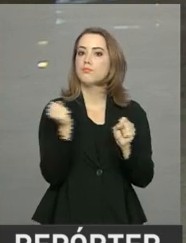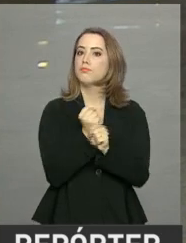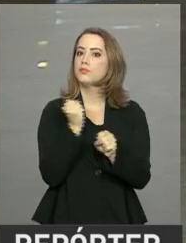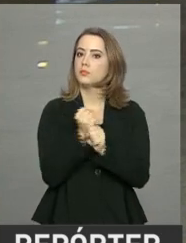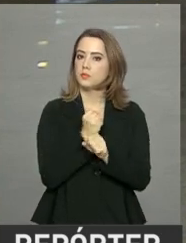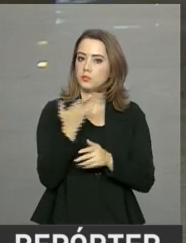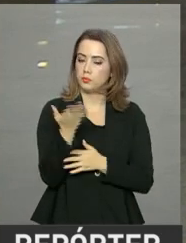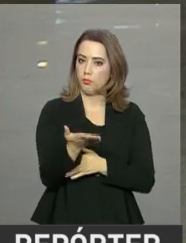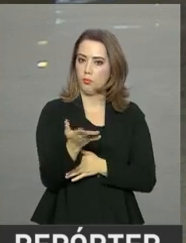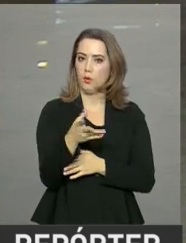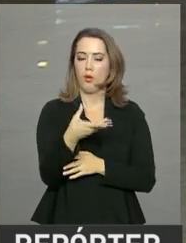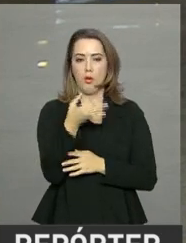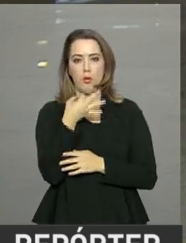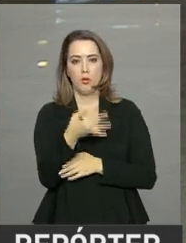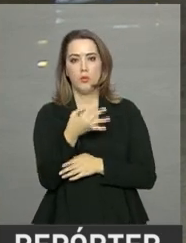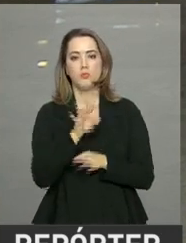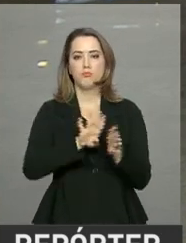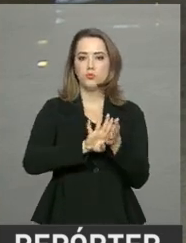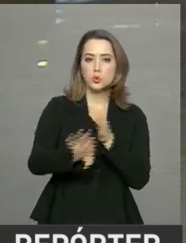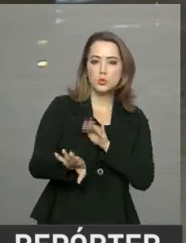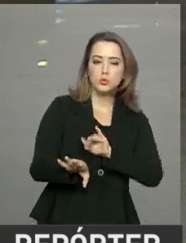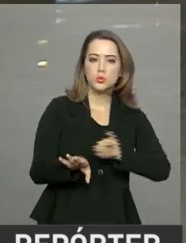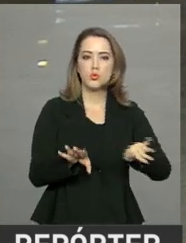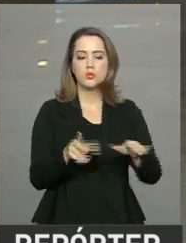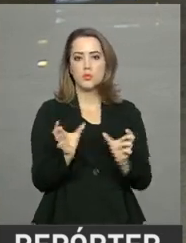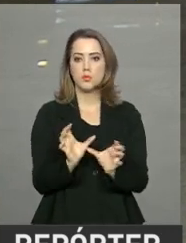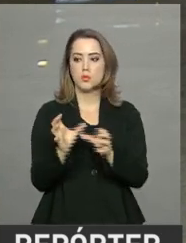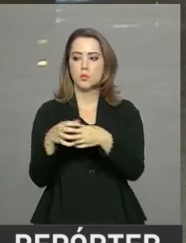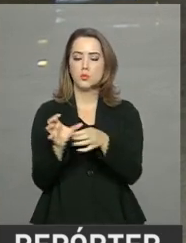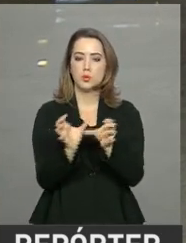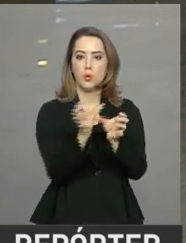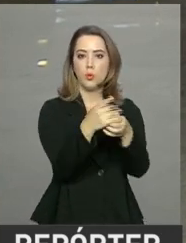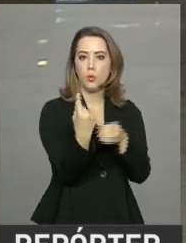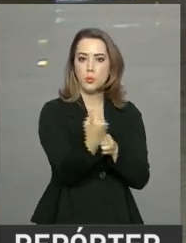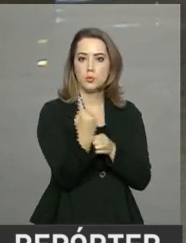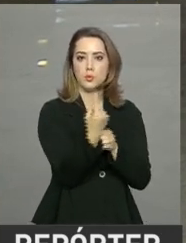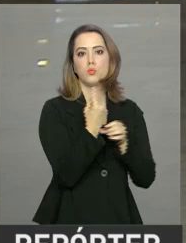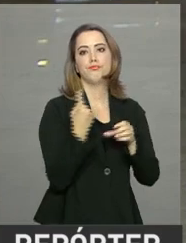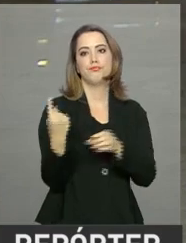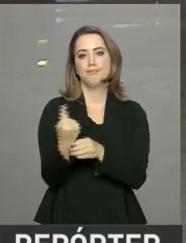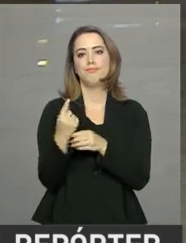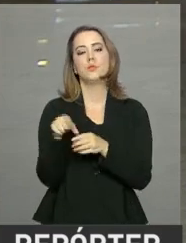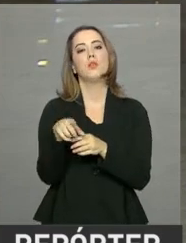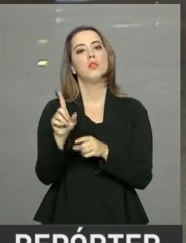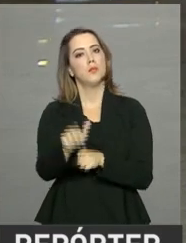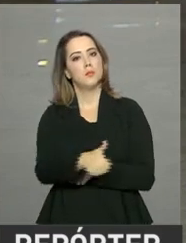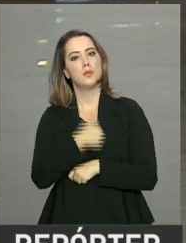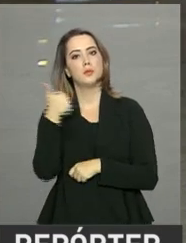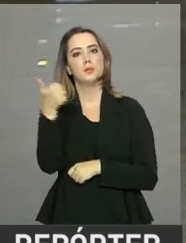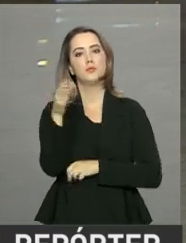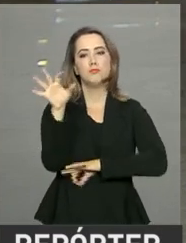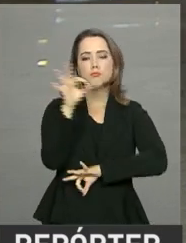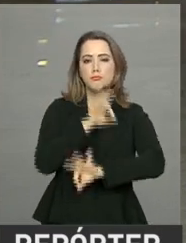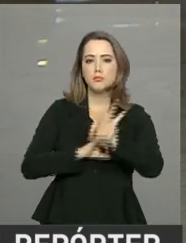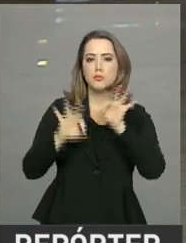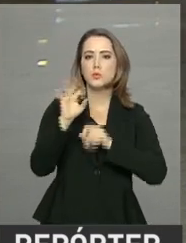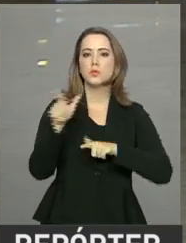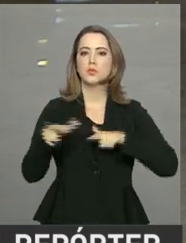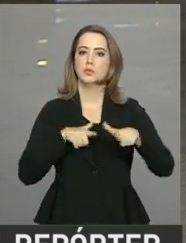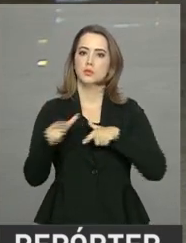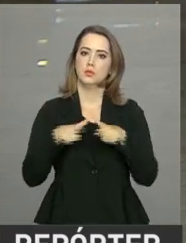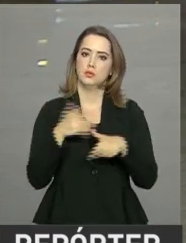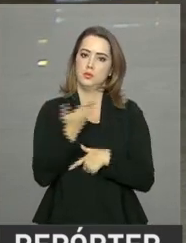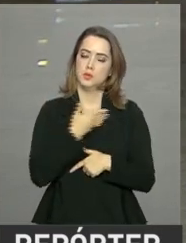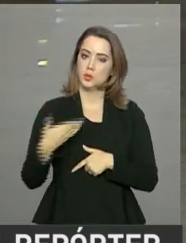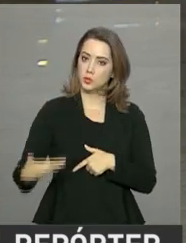A decisão do governo federal de separar o governo em núcleos é justamente para otimizar as ações da administração